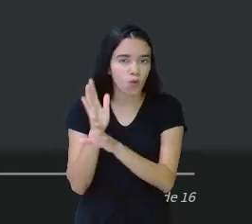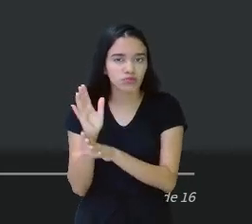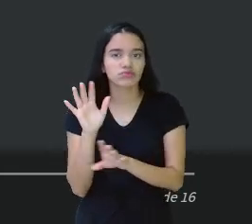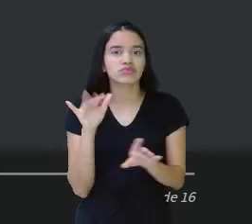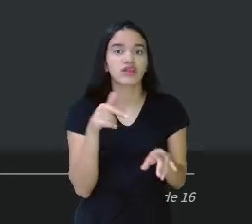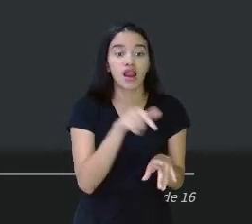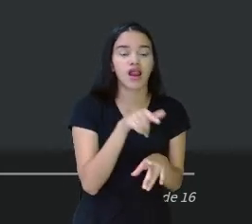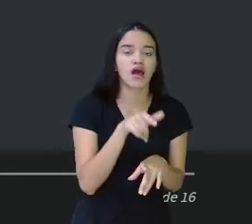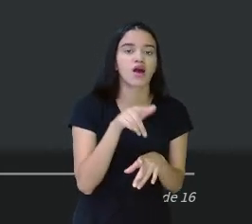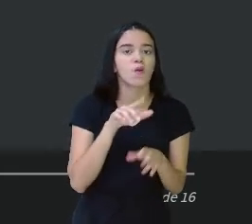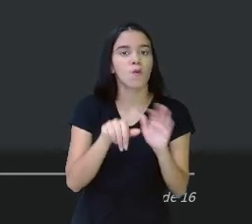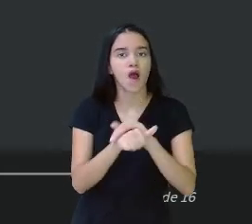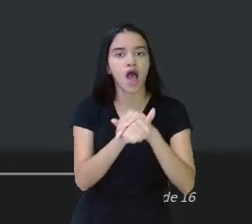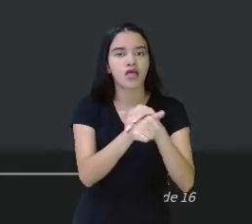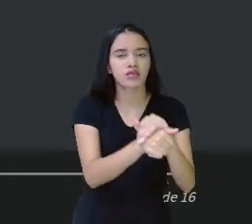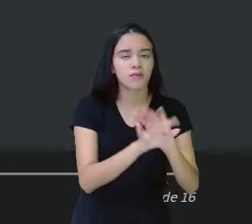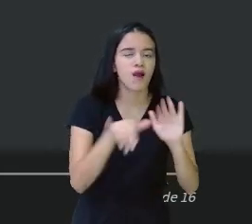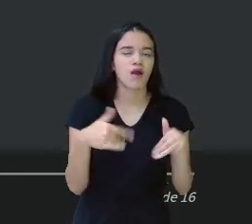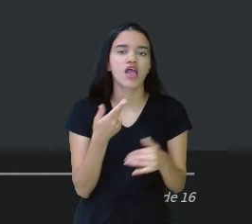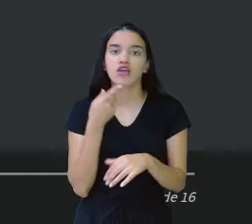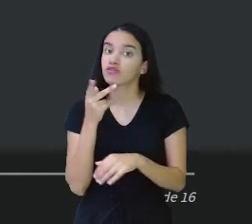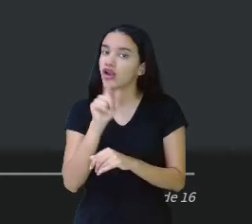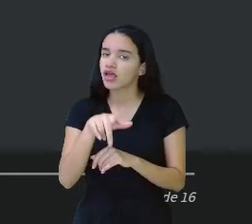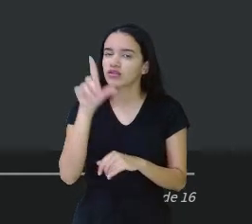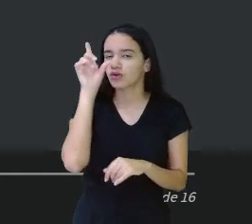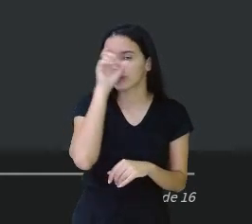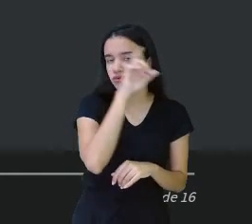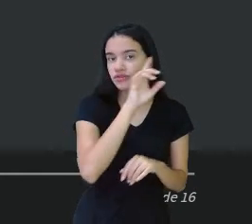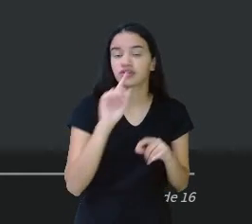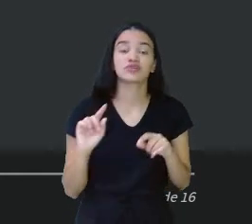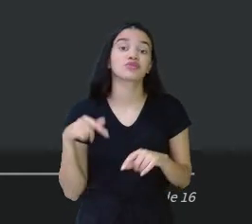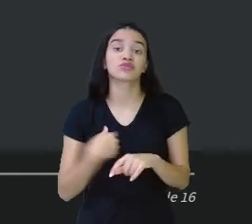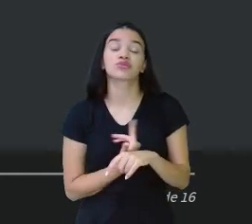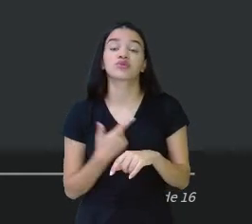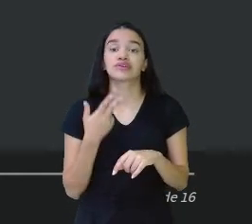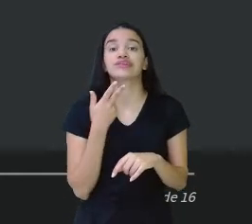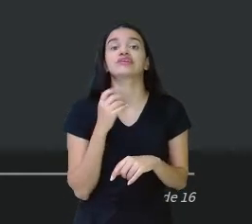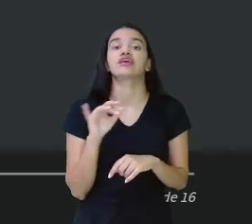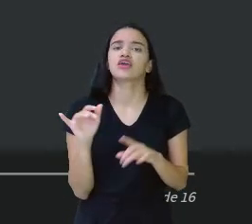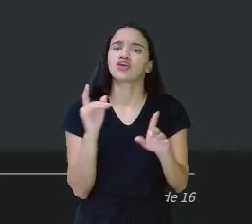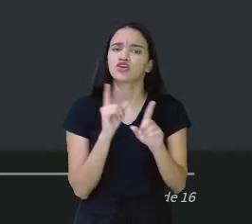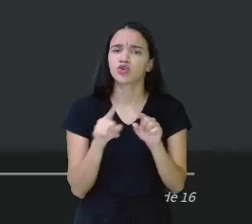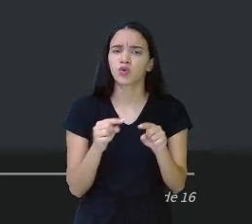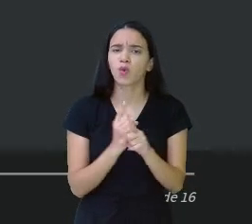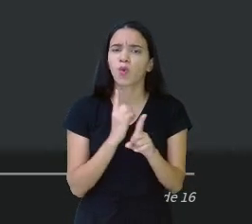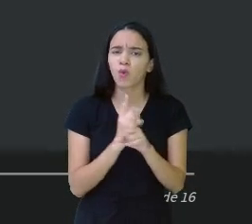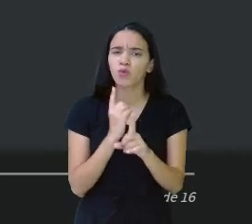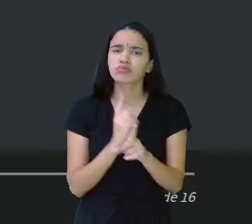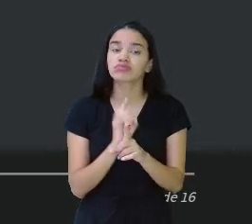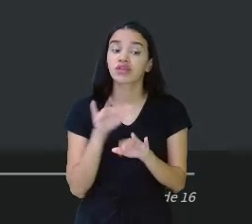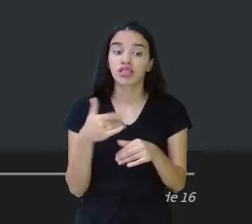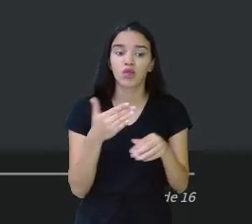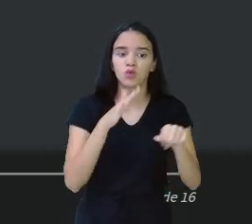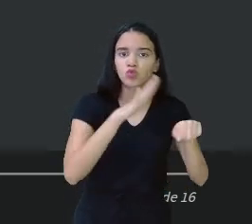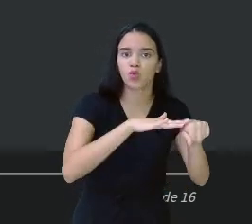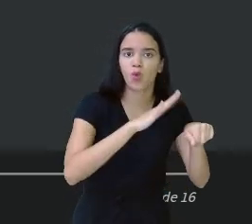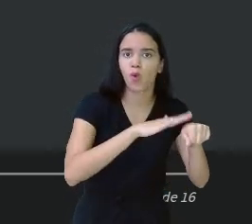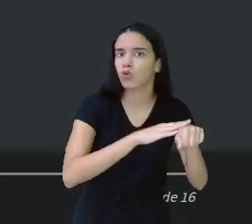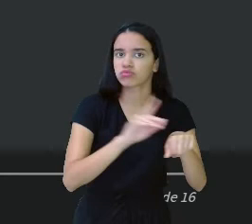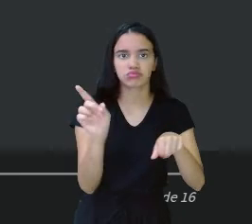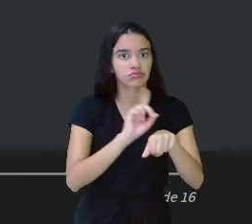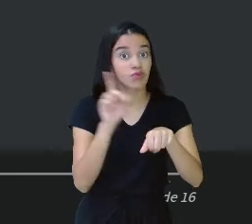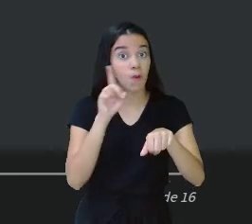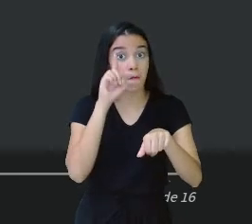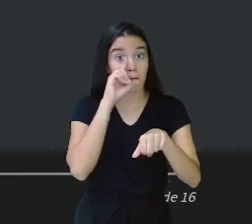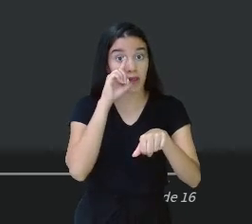esse caramujo por aí, eu já disse a você, se ele não é difícil, a gente encontra, não toque nele, porque ele pode ser